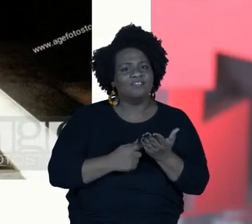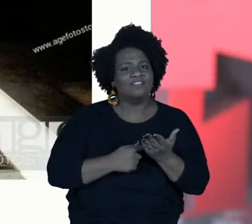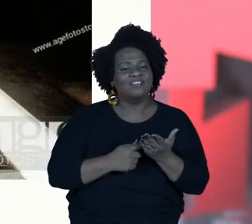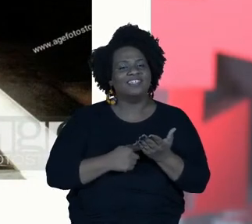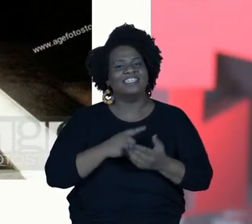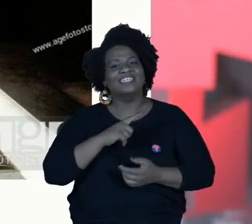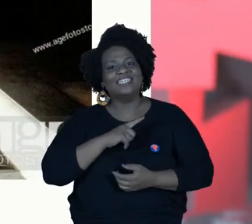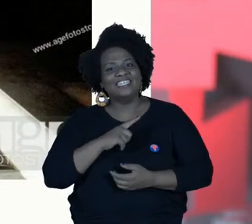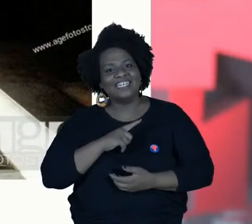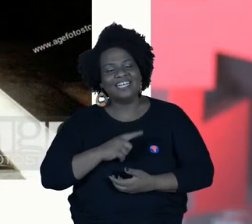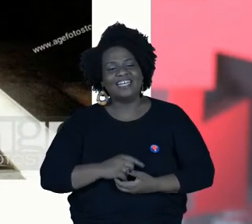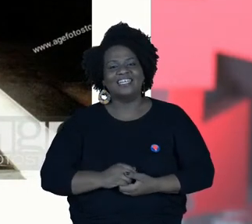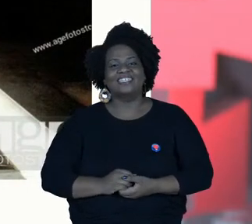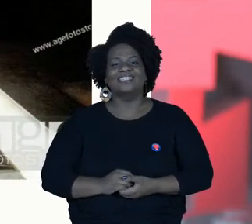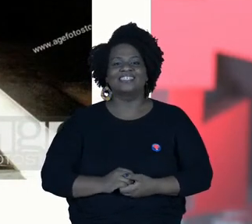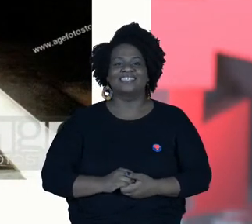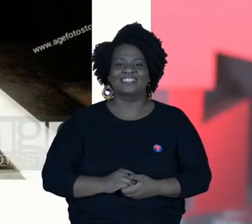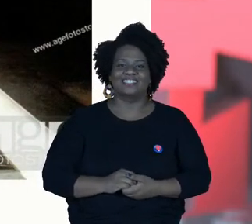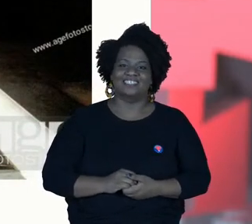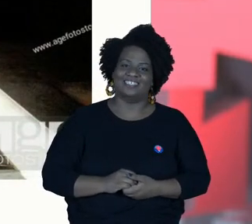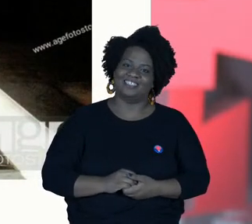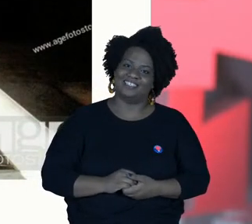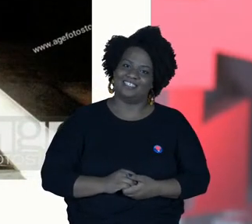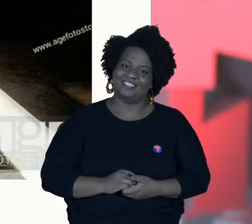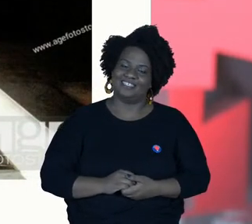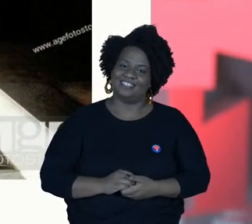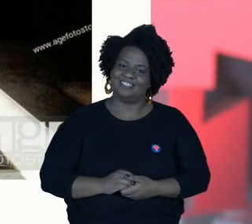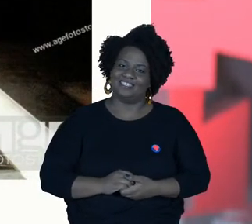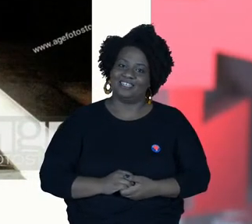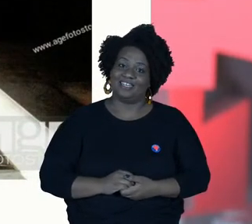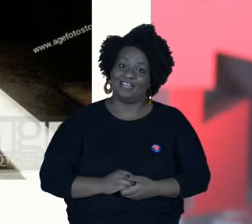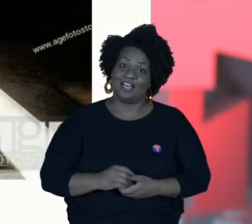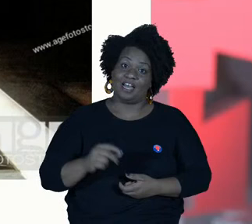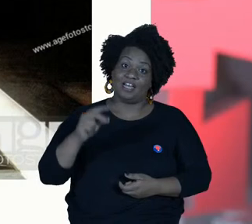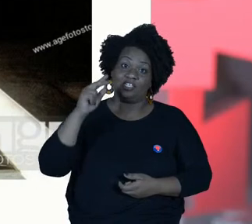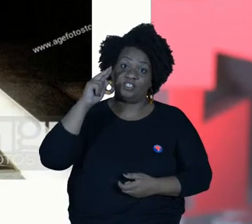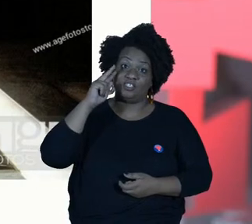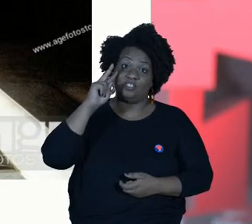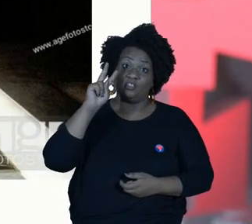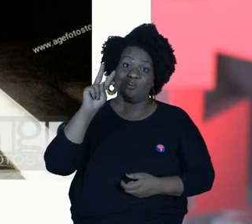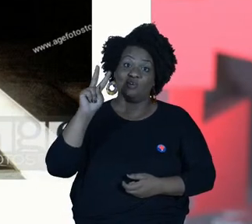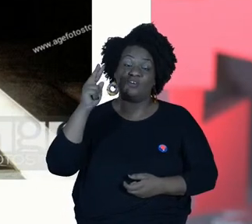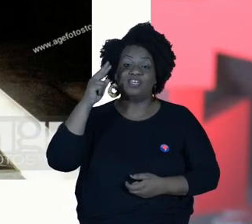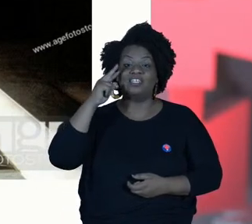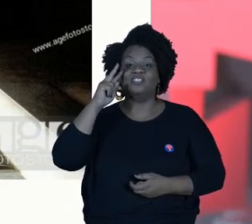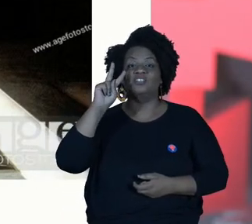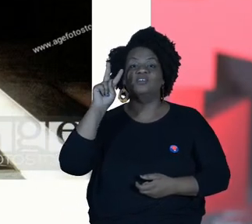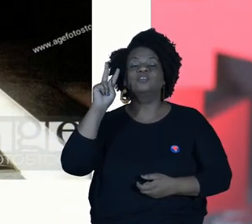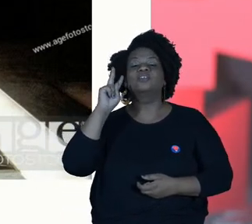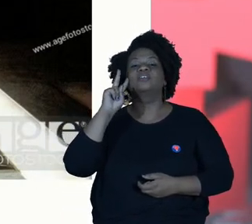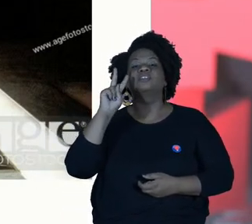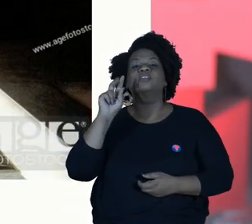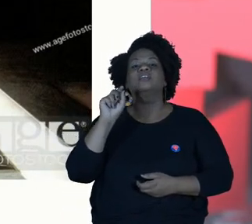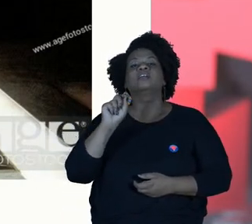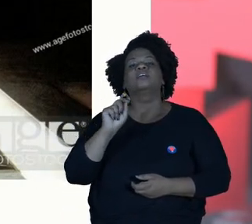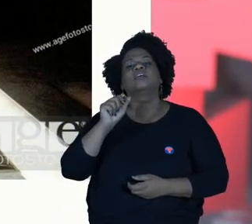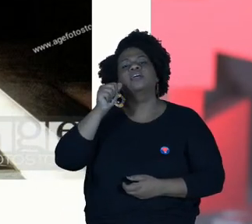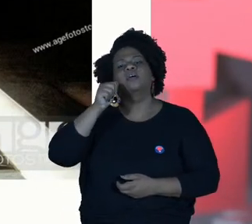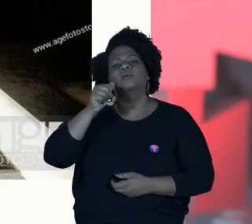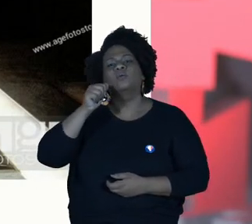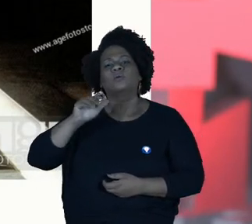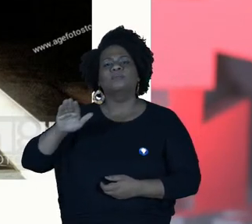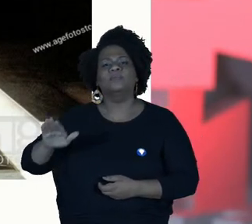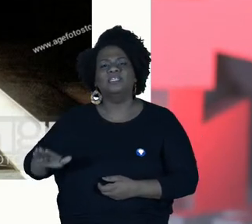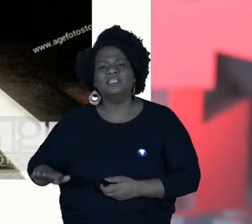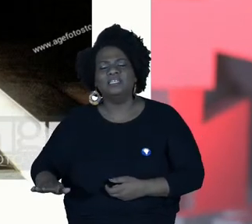também. Então, a história, uma história de uma menina que tem,